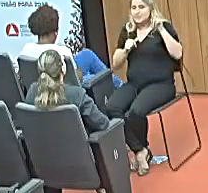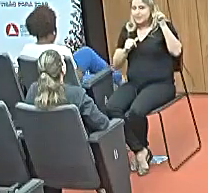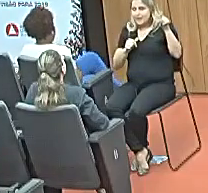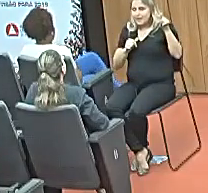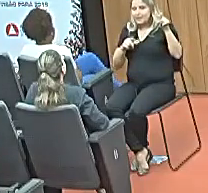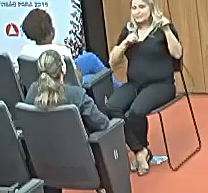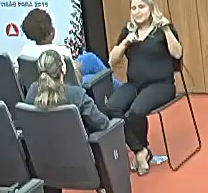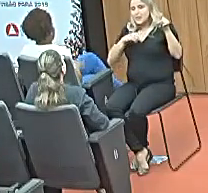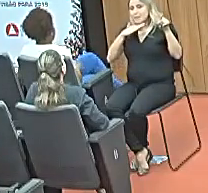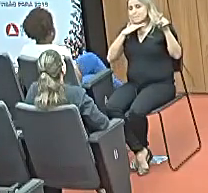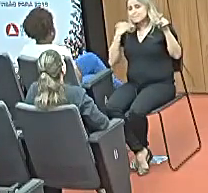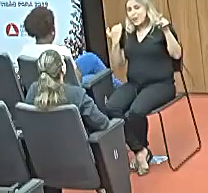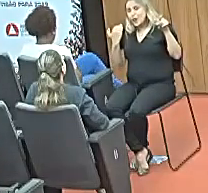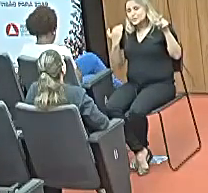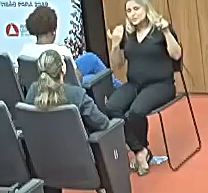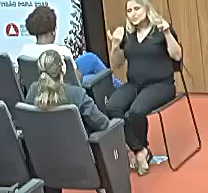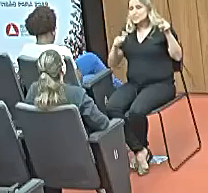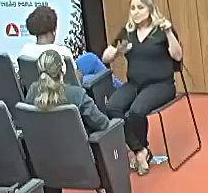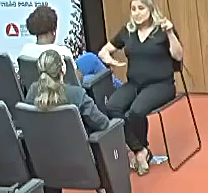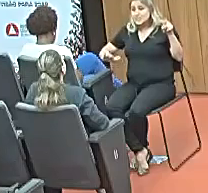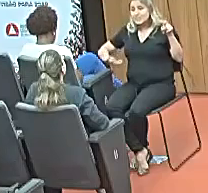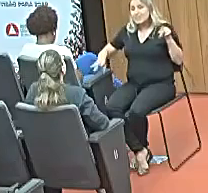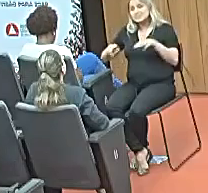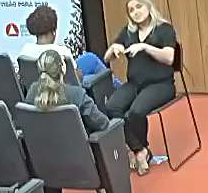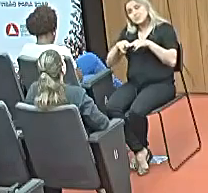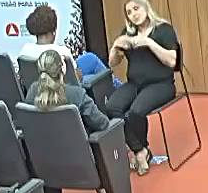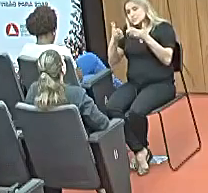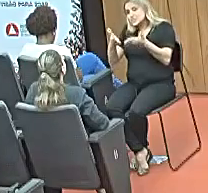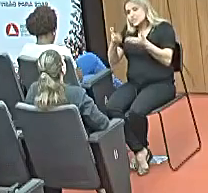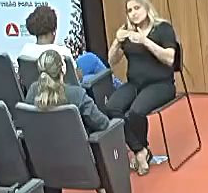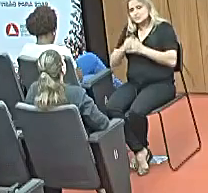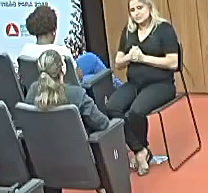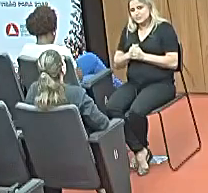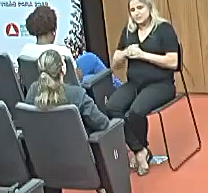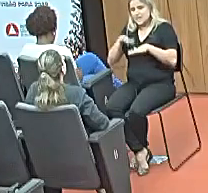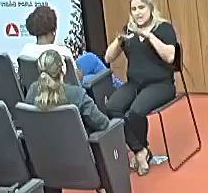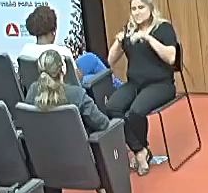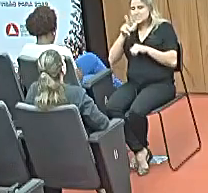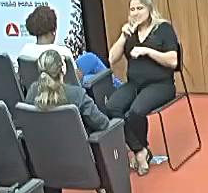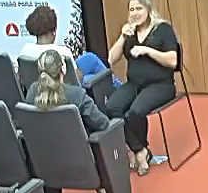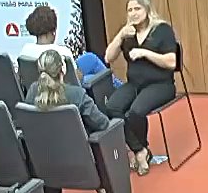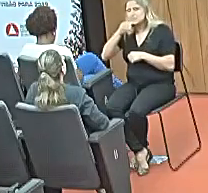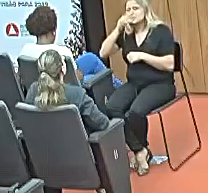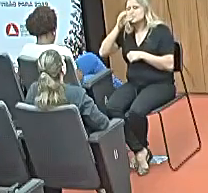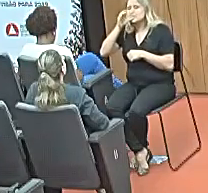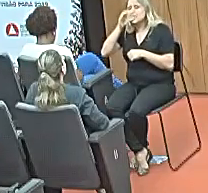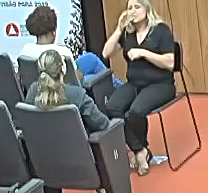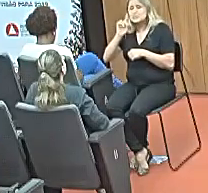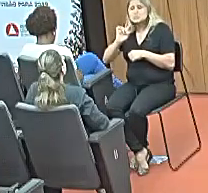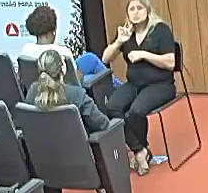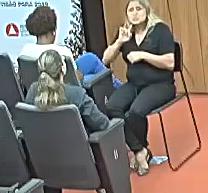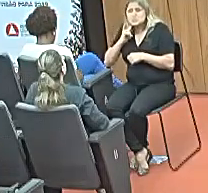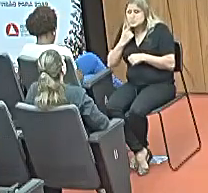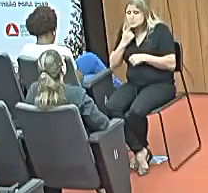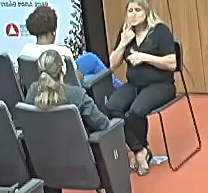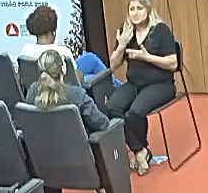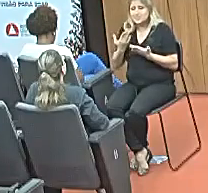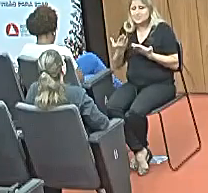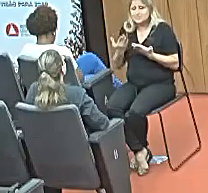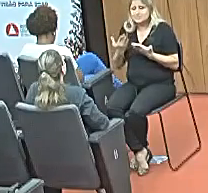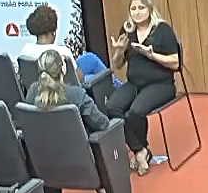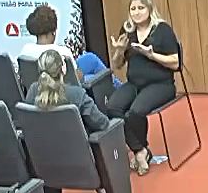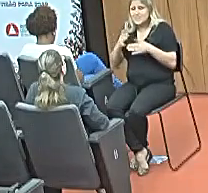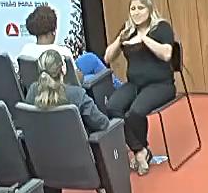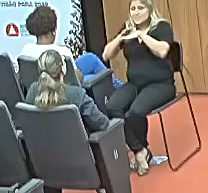infantil as crianças morrem porque bebem água às vezes a água que que eles dão sem nenhum sem